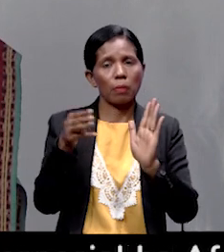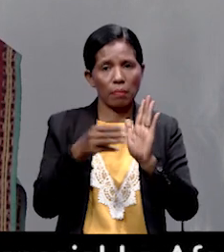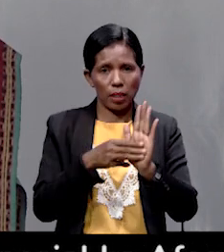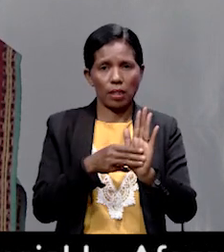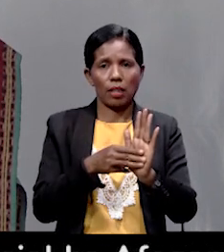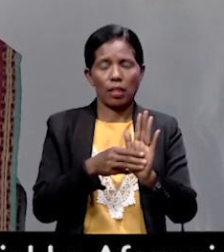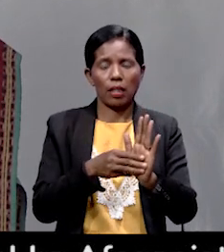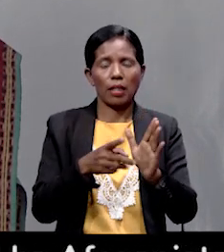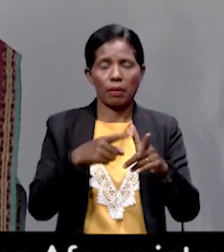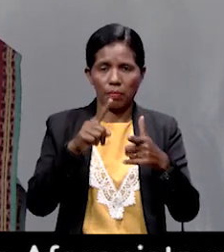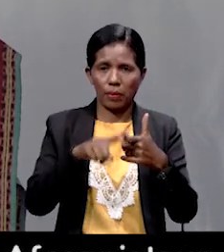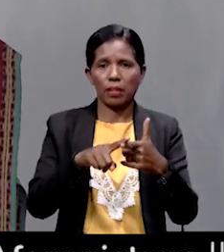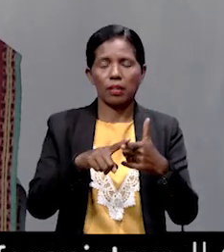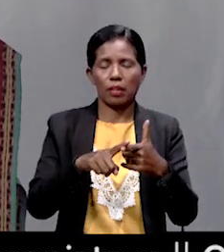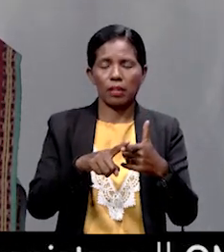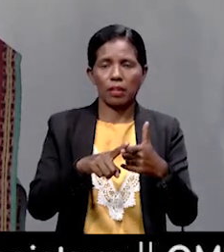belehatan